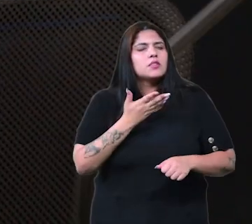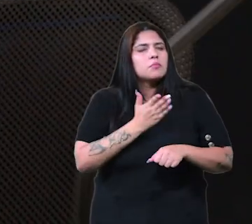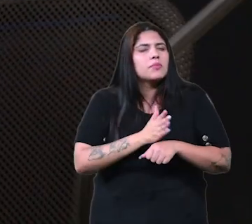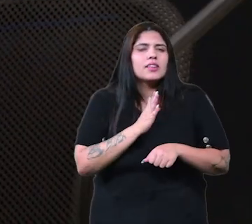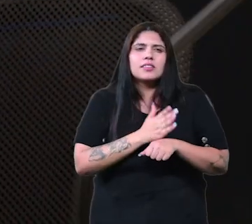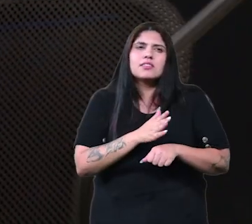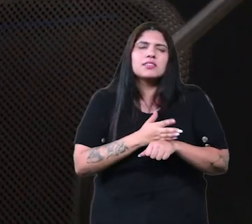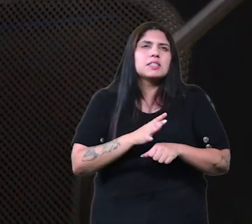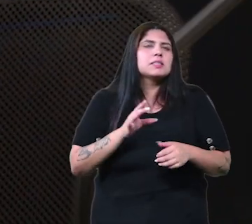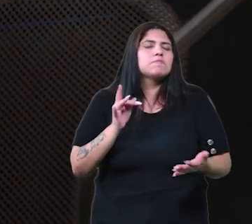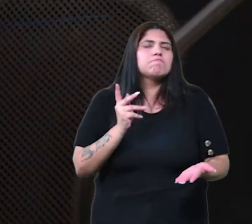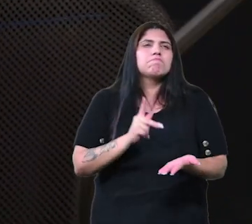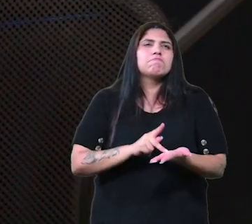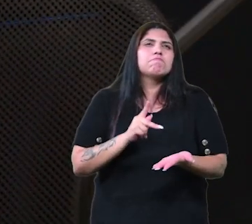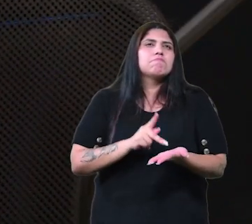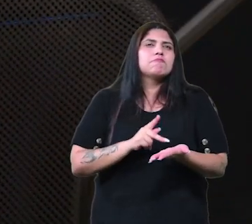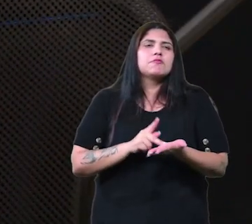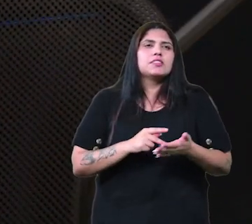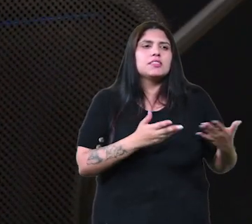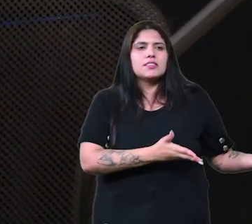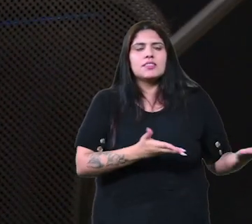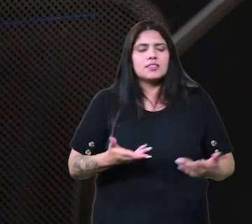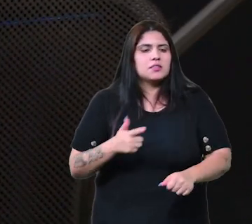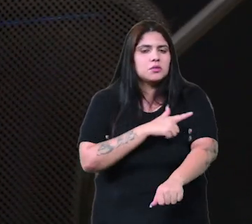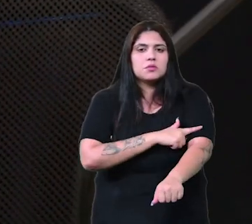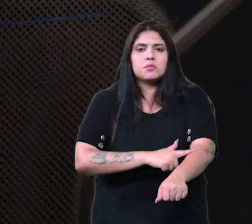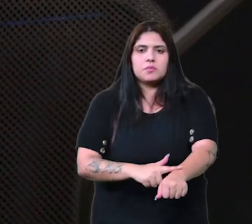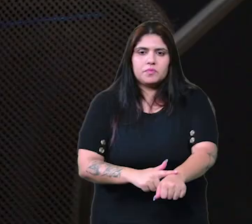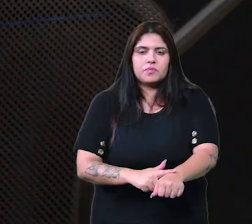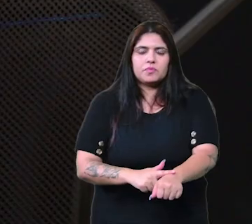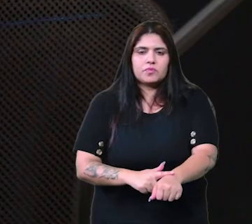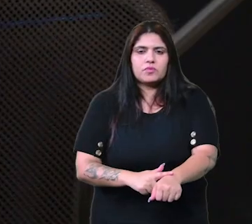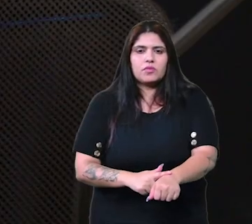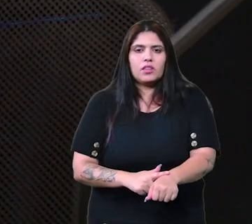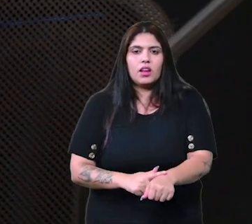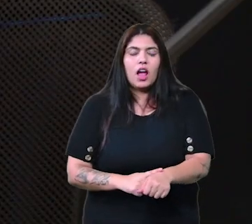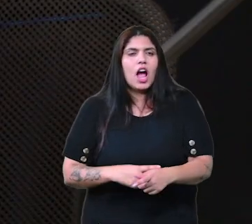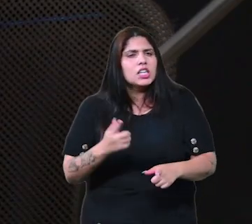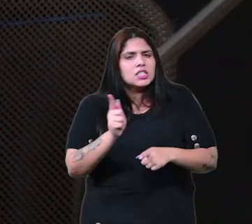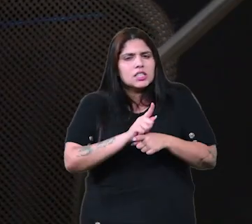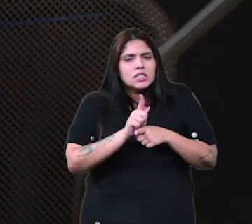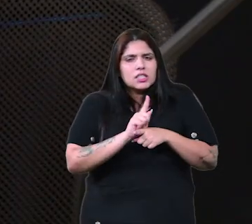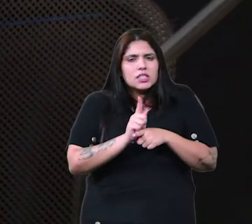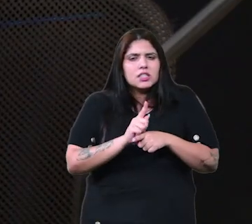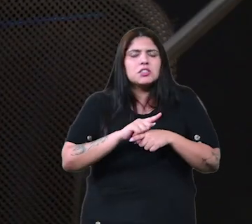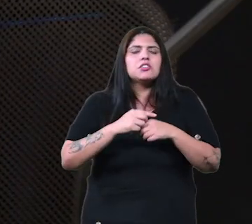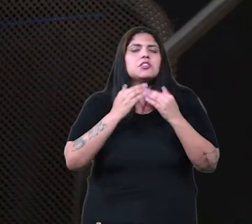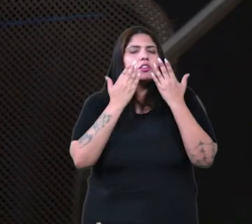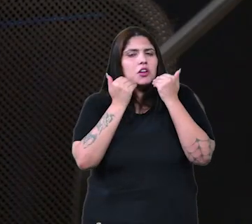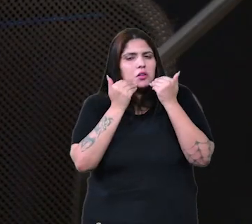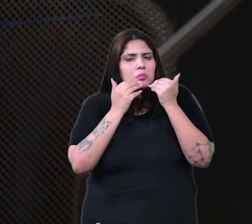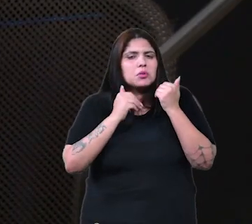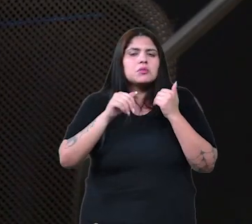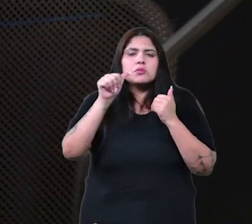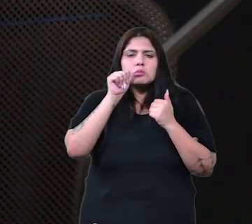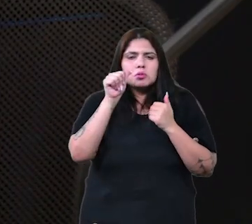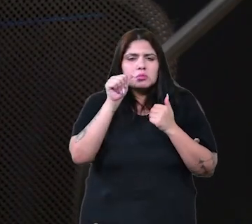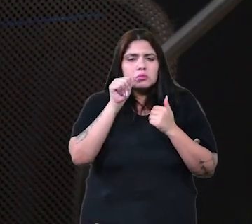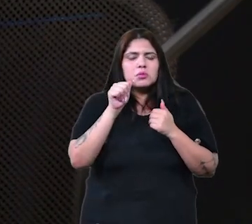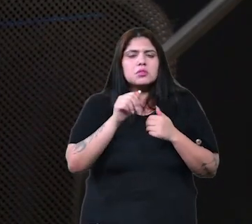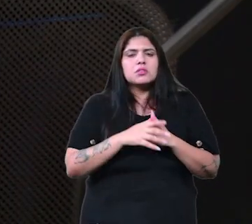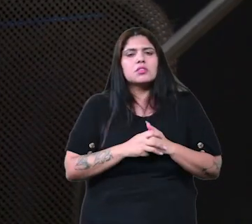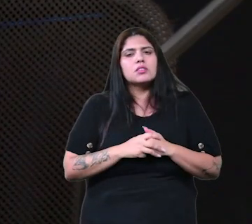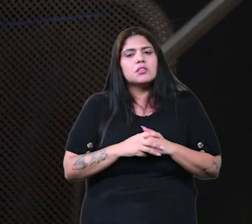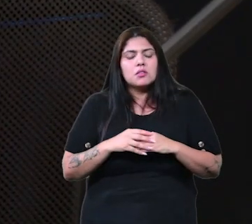genuína da hospitalidade, onde a gerente de alimentos e bebidas passou pela recepção por acaso, né, e tinha